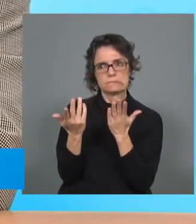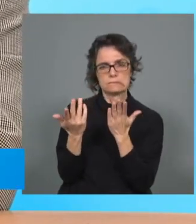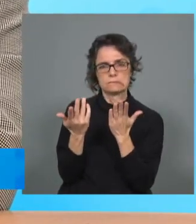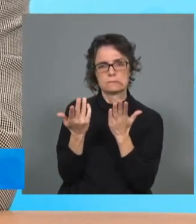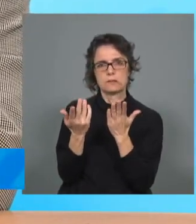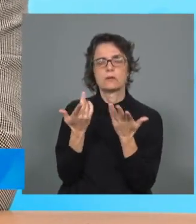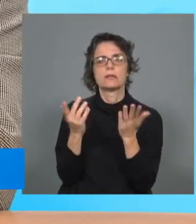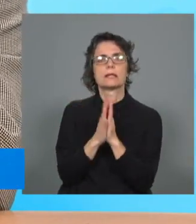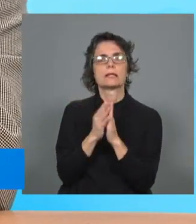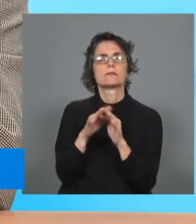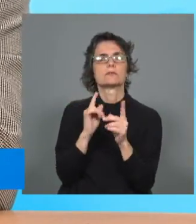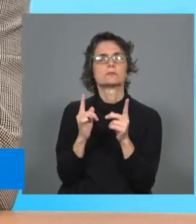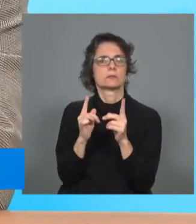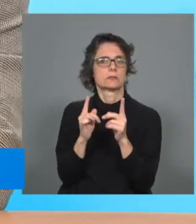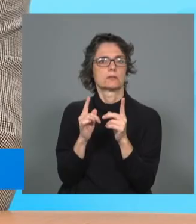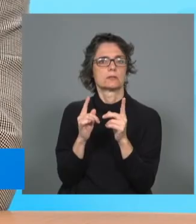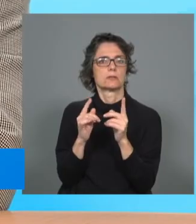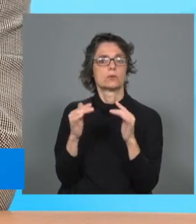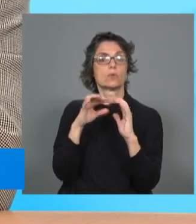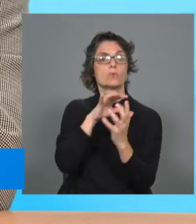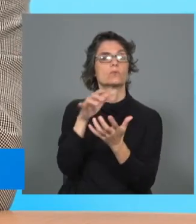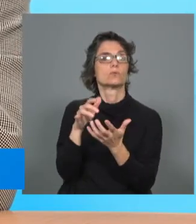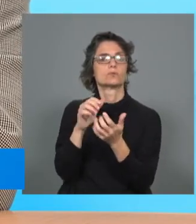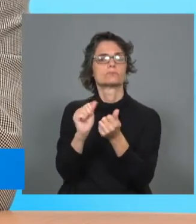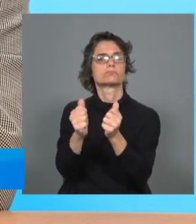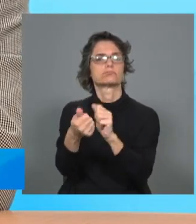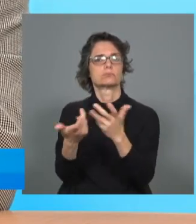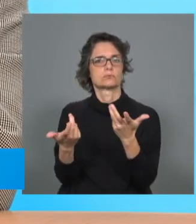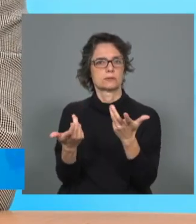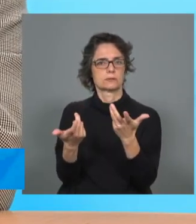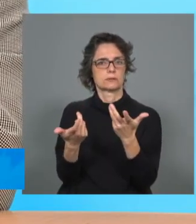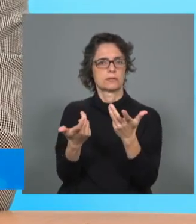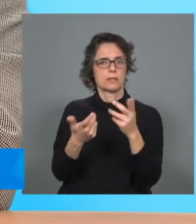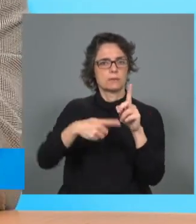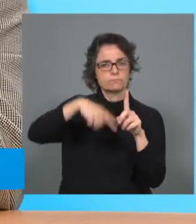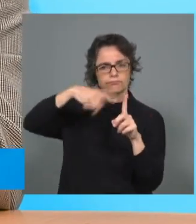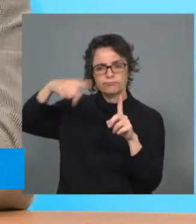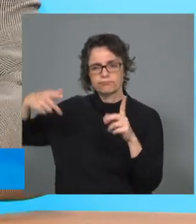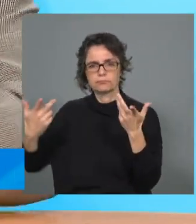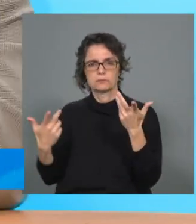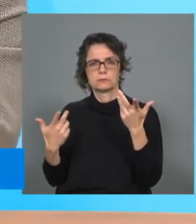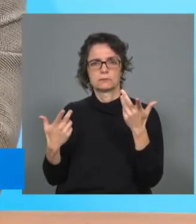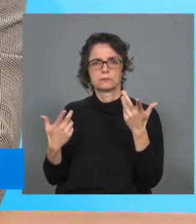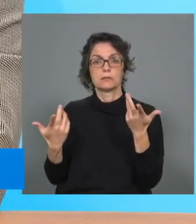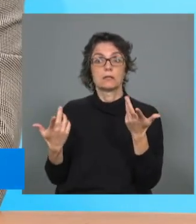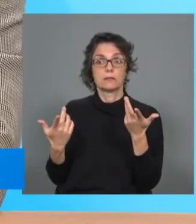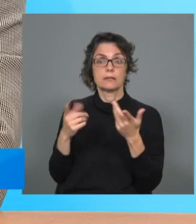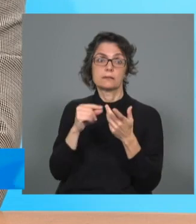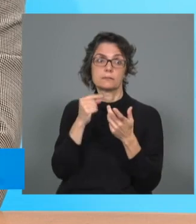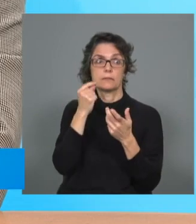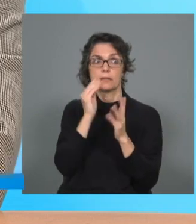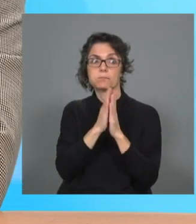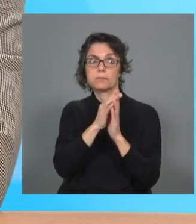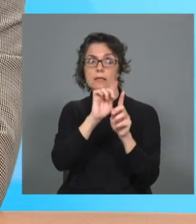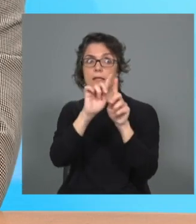dar resposta a um mundo cada vez mais plural, mais diverso. Exato. E que, de certa forma, há mais concorrência. Como é que vai dar?